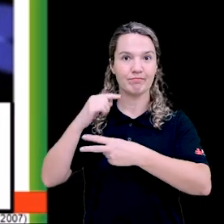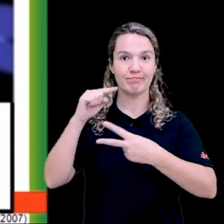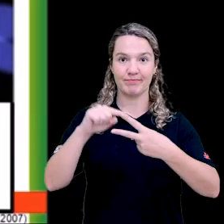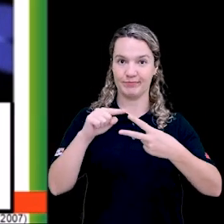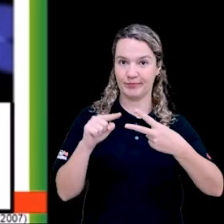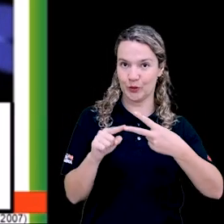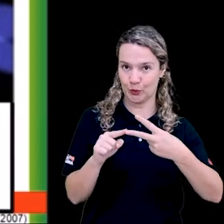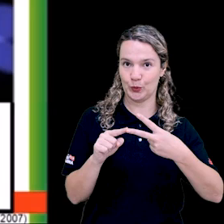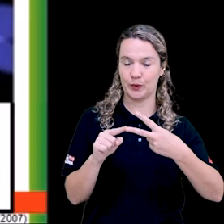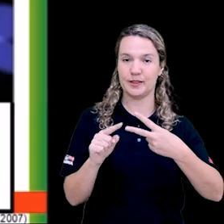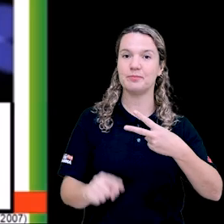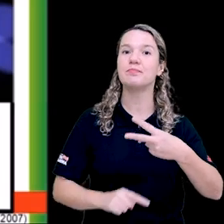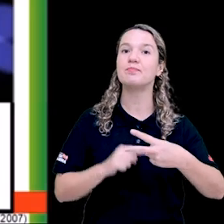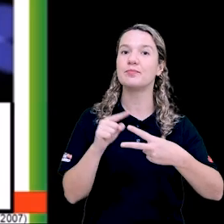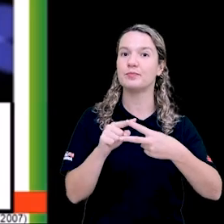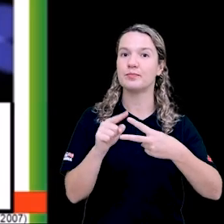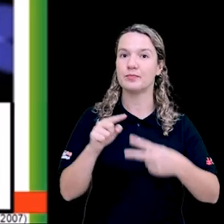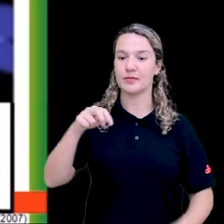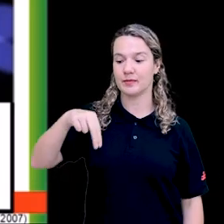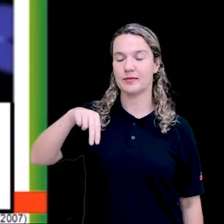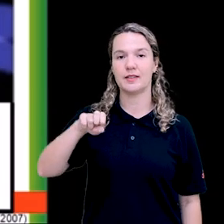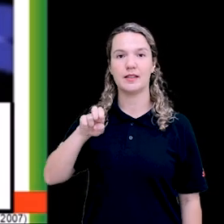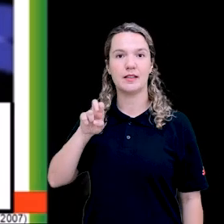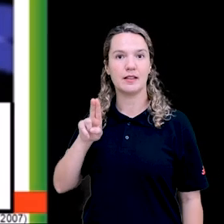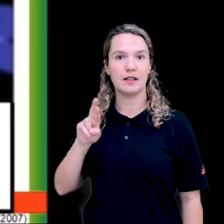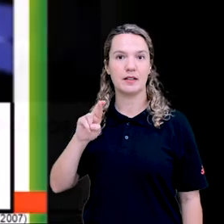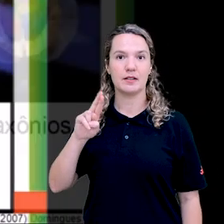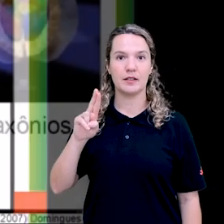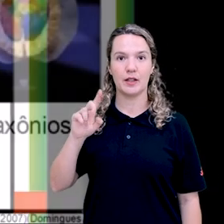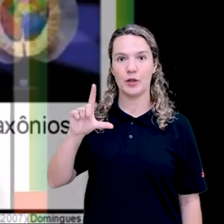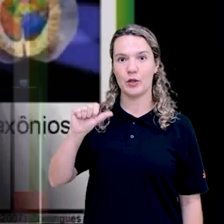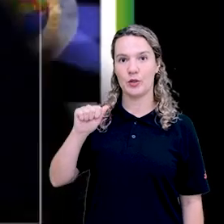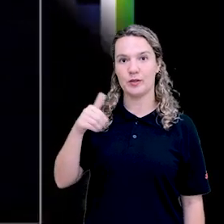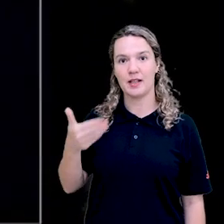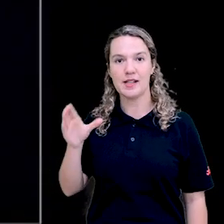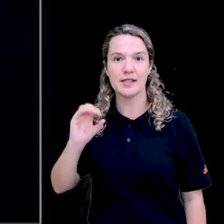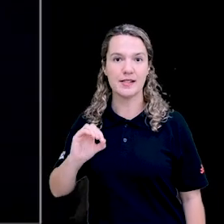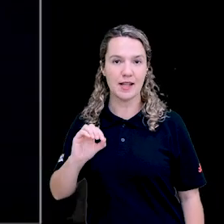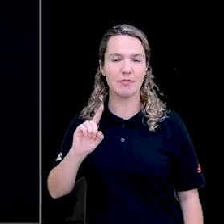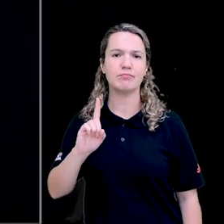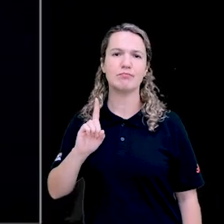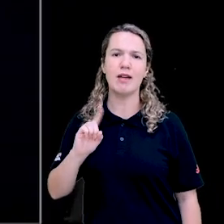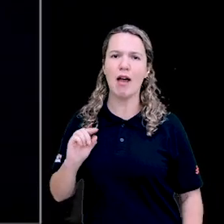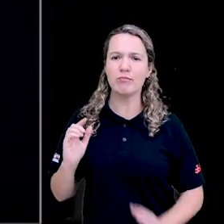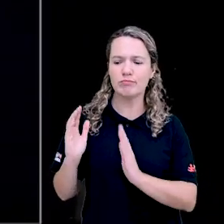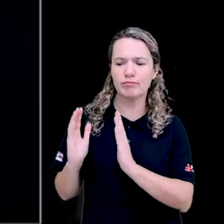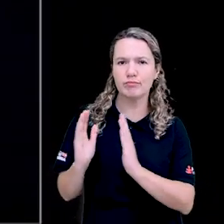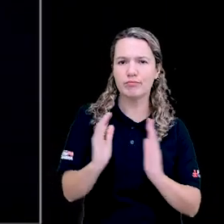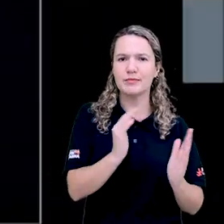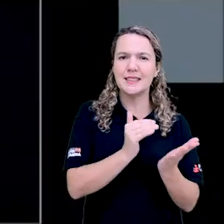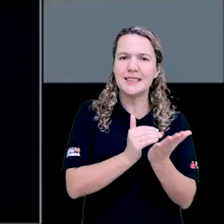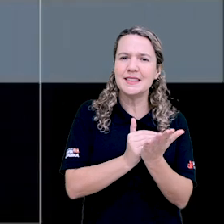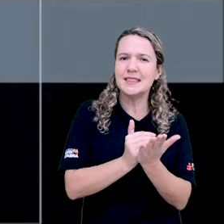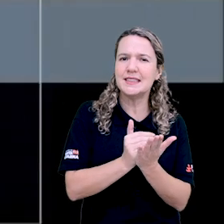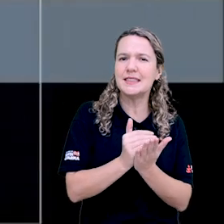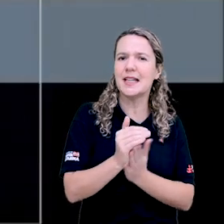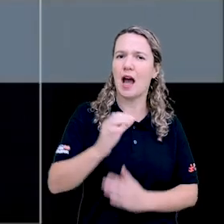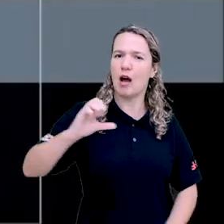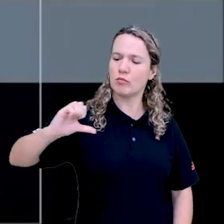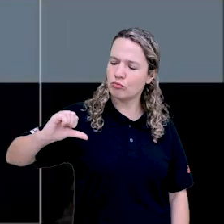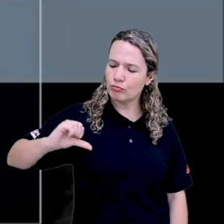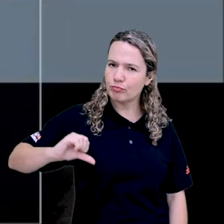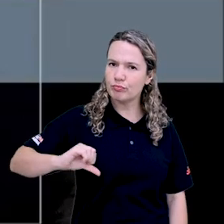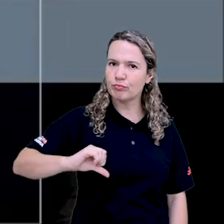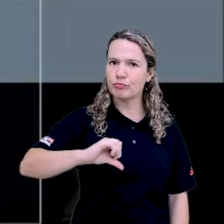neurulação e a neurogênese. A neurulação é a primeira etapa, é a fase inicial da embriogênese,